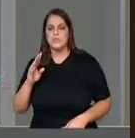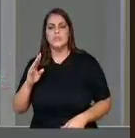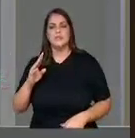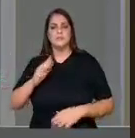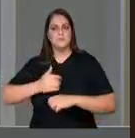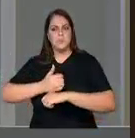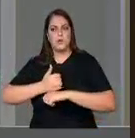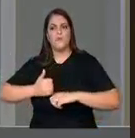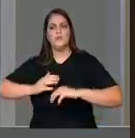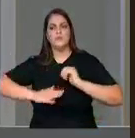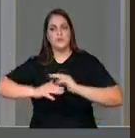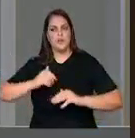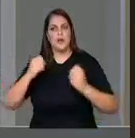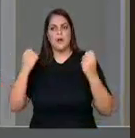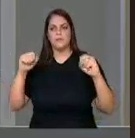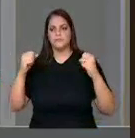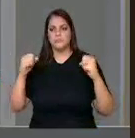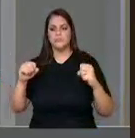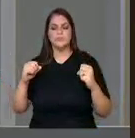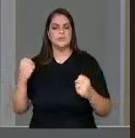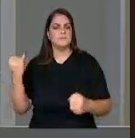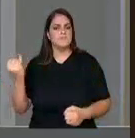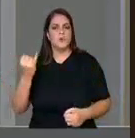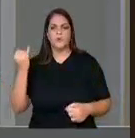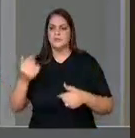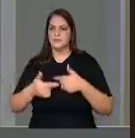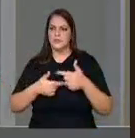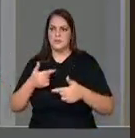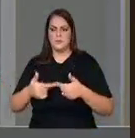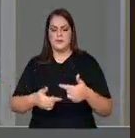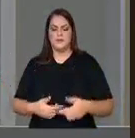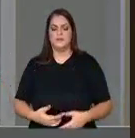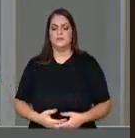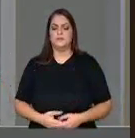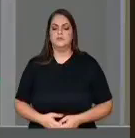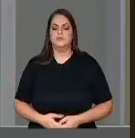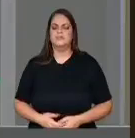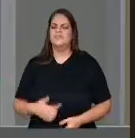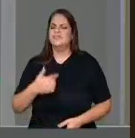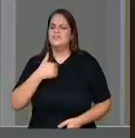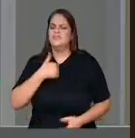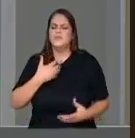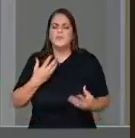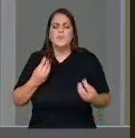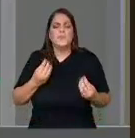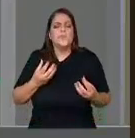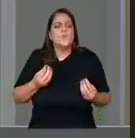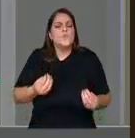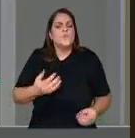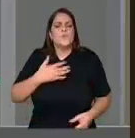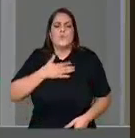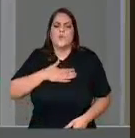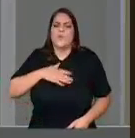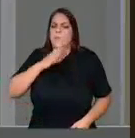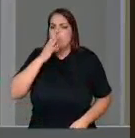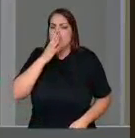física que têm uma função tão importante. Eu tenho uma profunda admiração